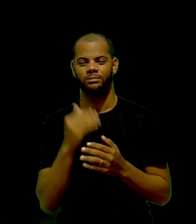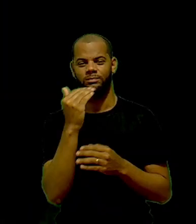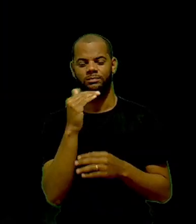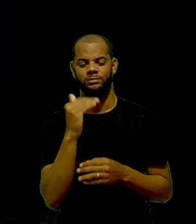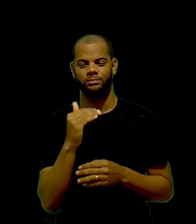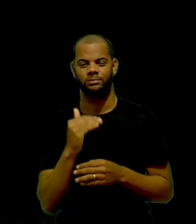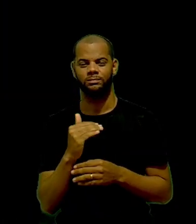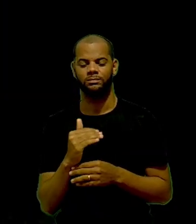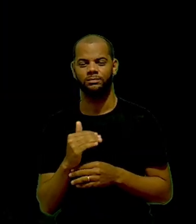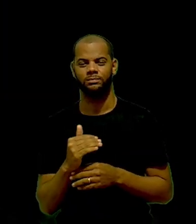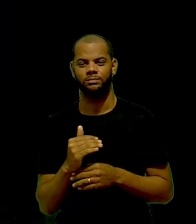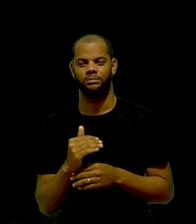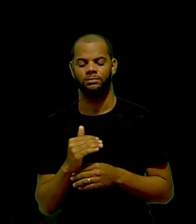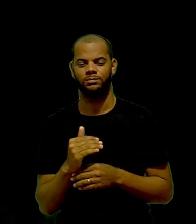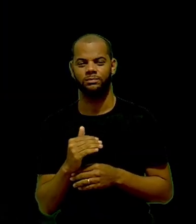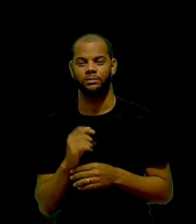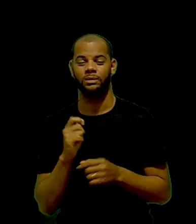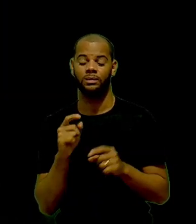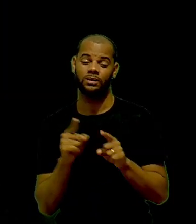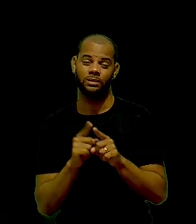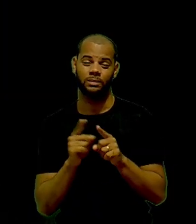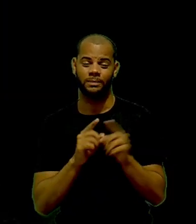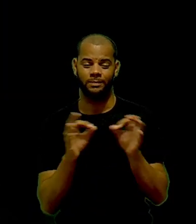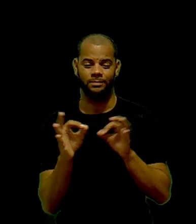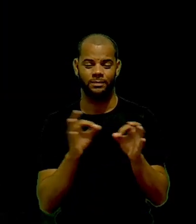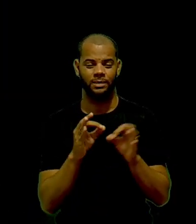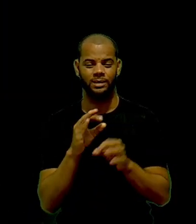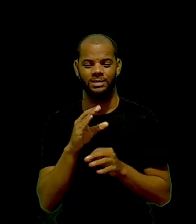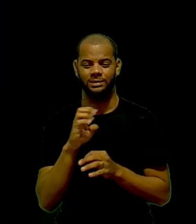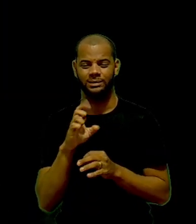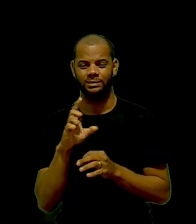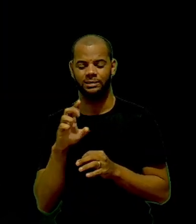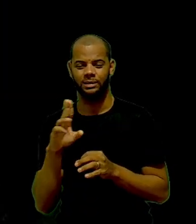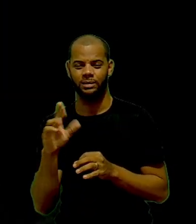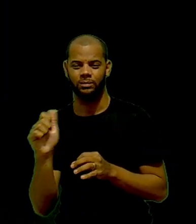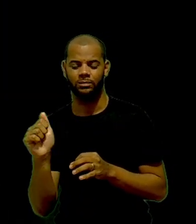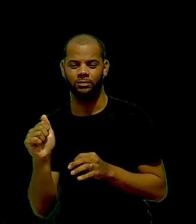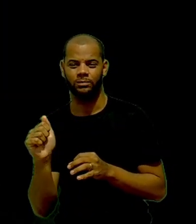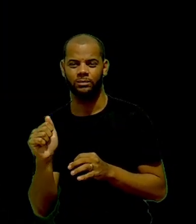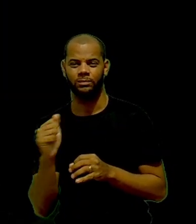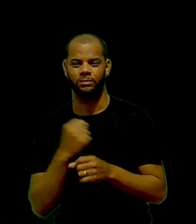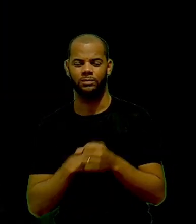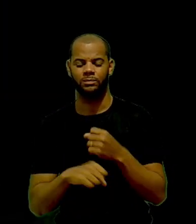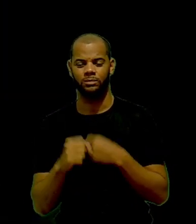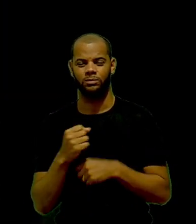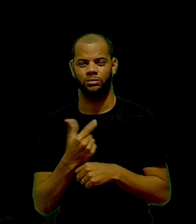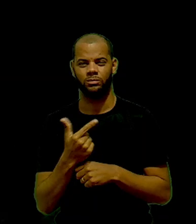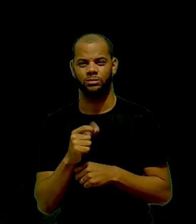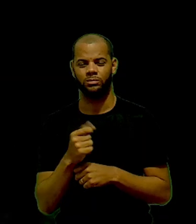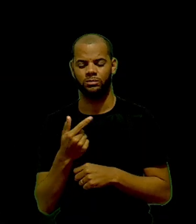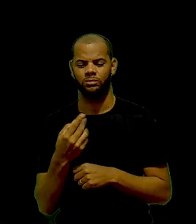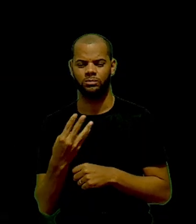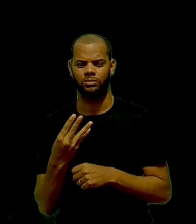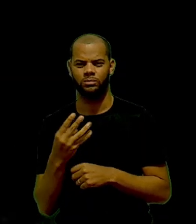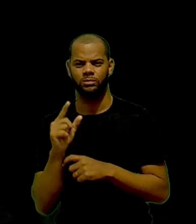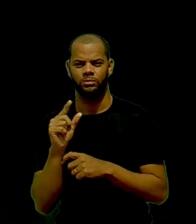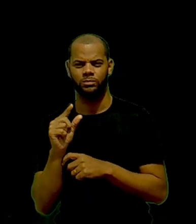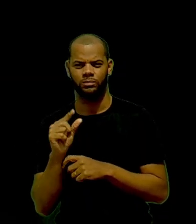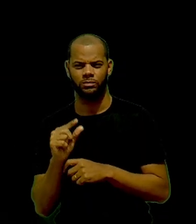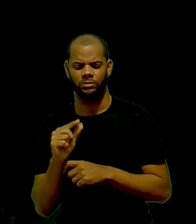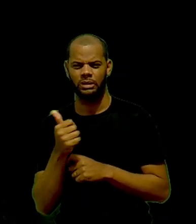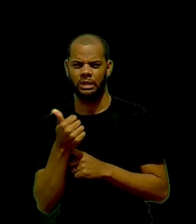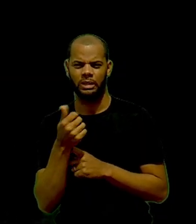custos do empacotamento dessas células. Então, se a gente olhar o custo em 2024, ele está em torno